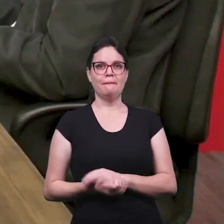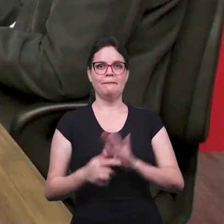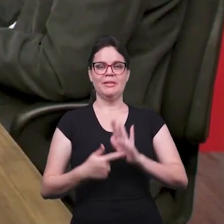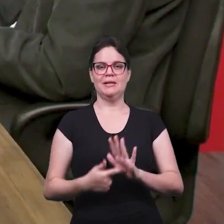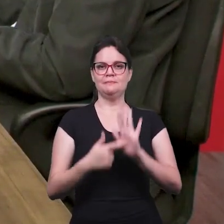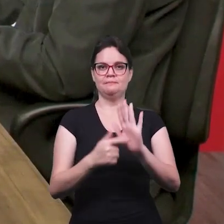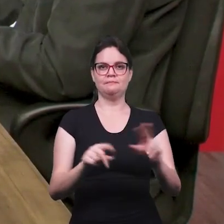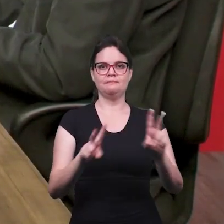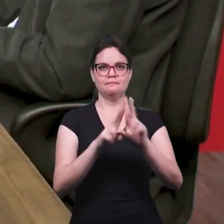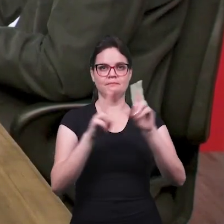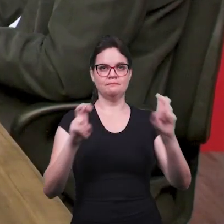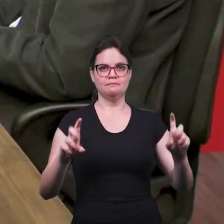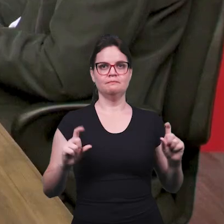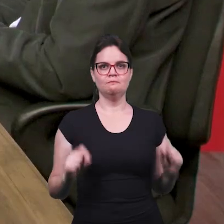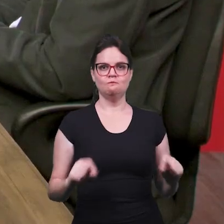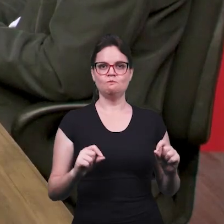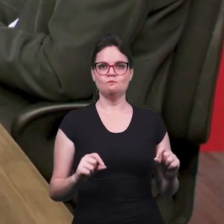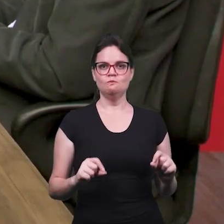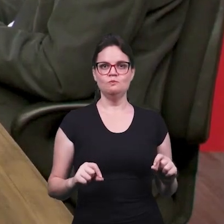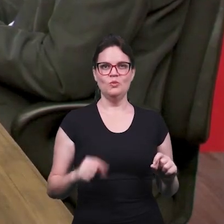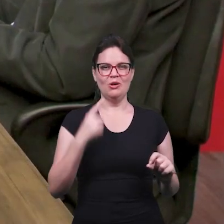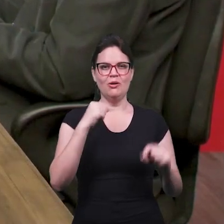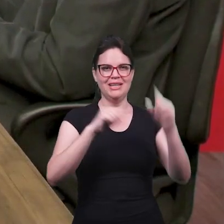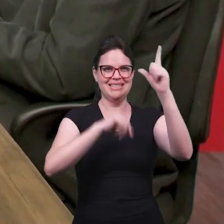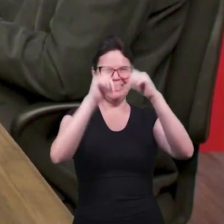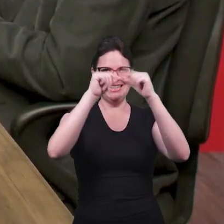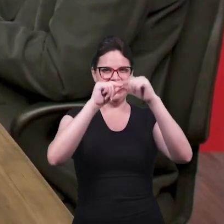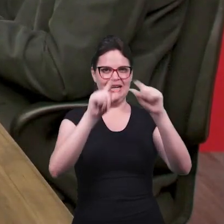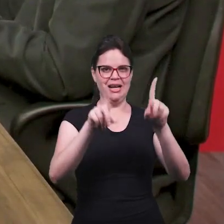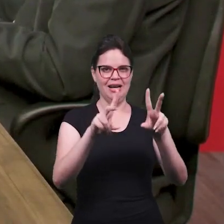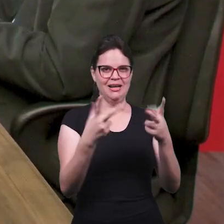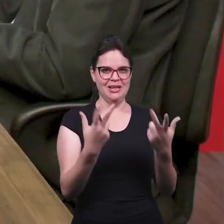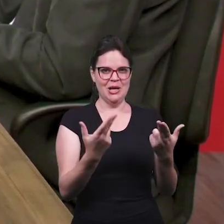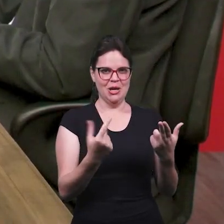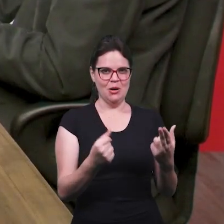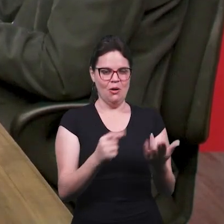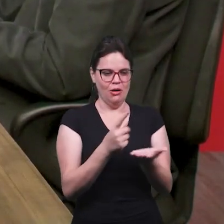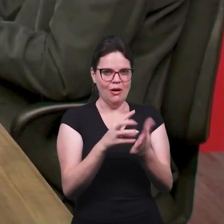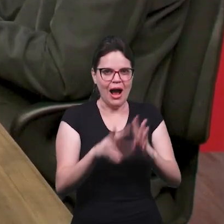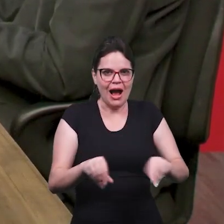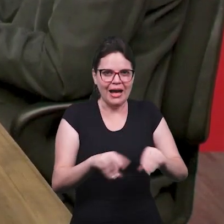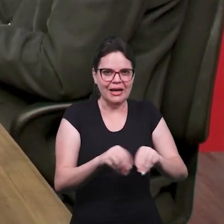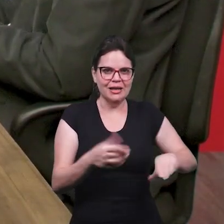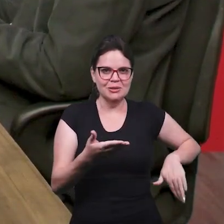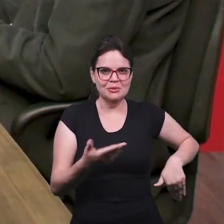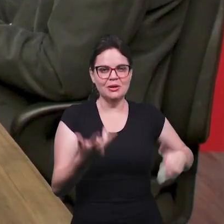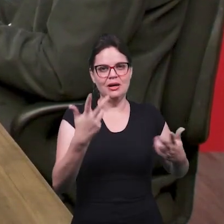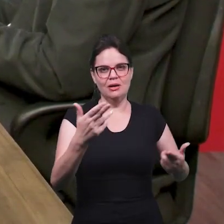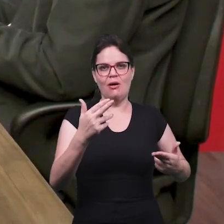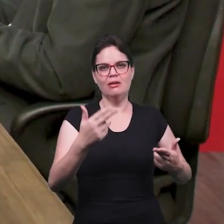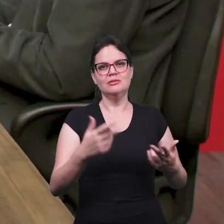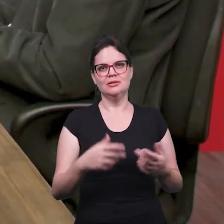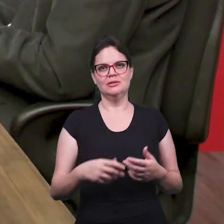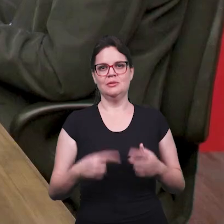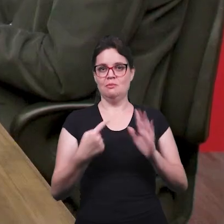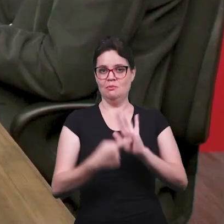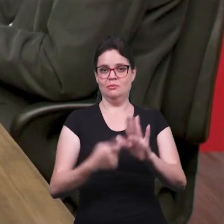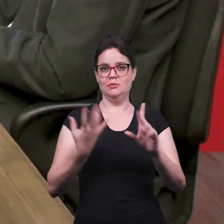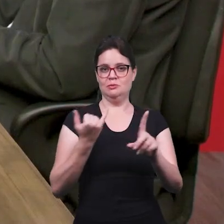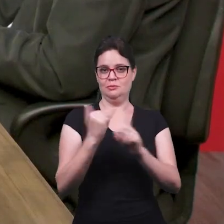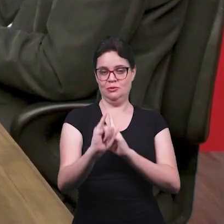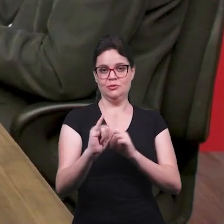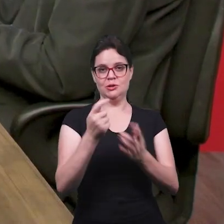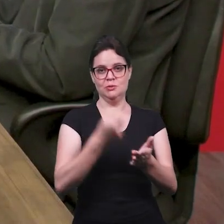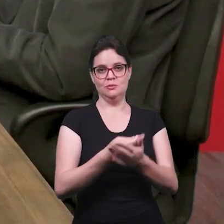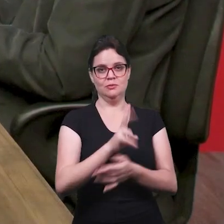bilhões de grãos de areia, de estrelas. Nós estamos vivendo a profecia se cumprir, porque a mensagem de trombetas